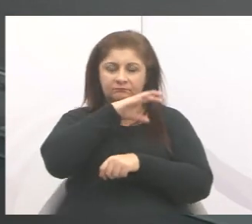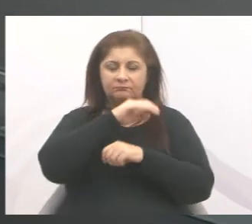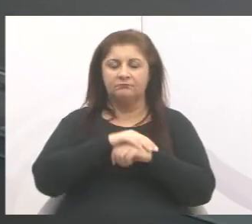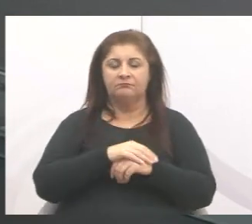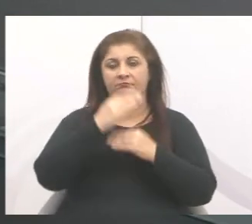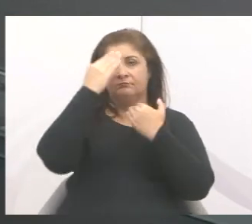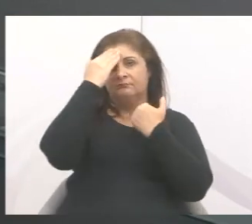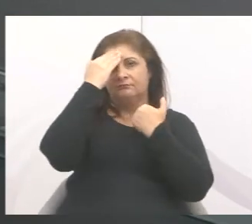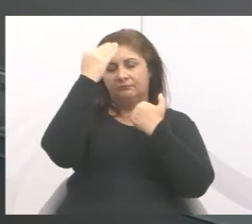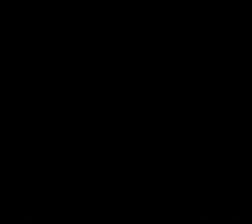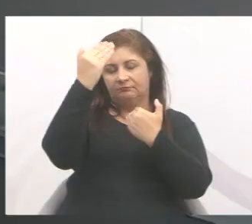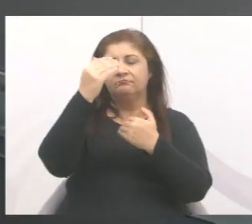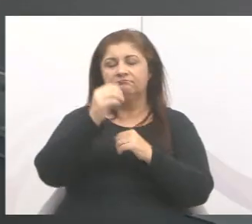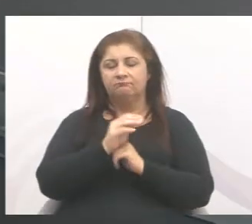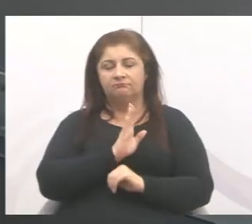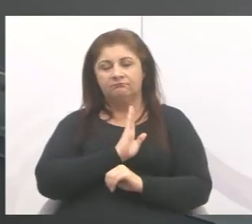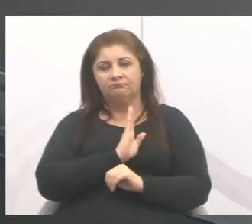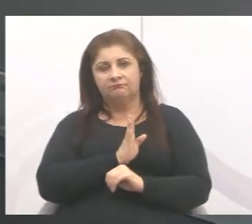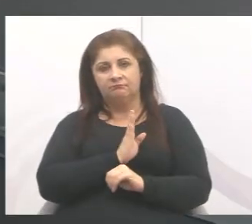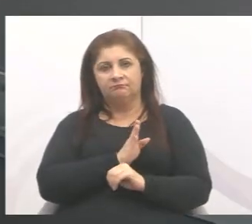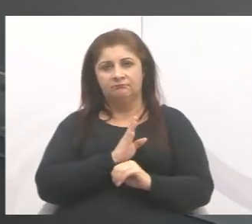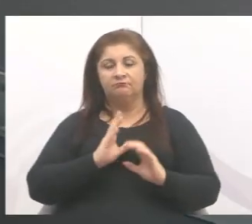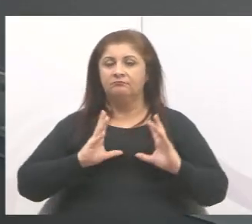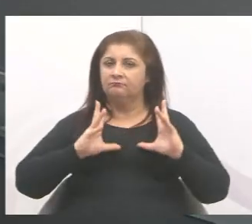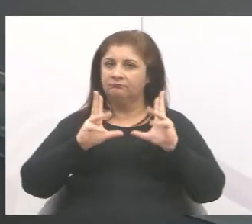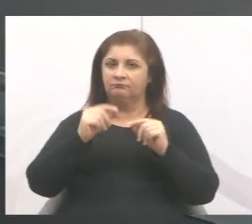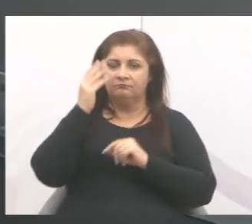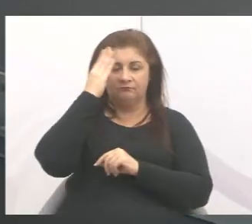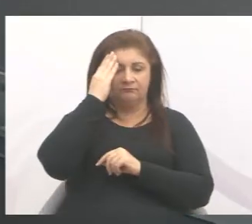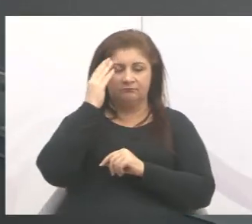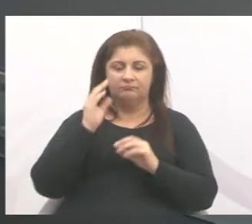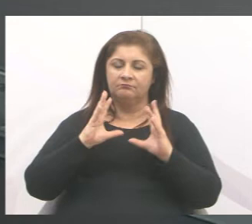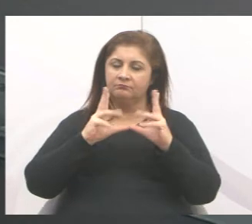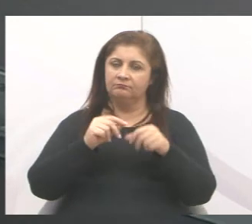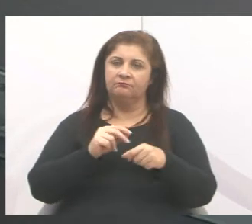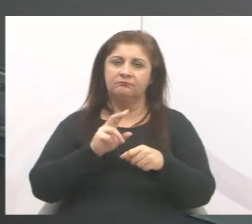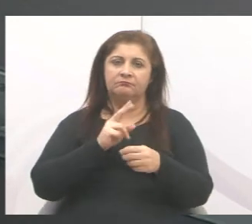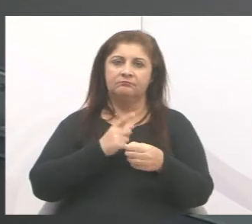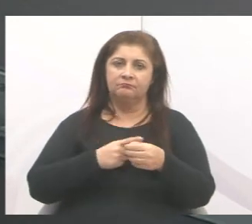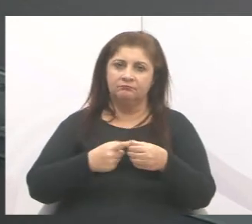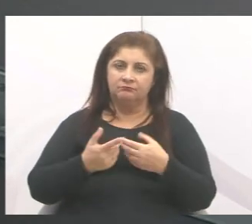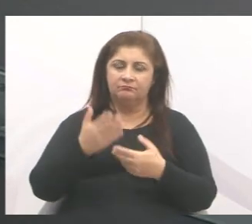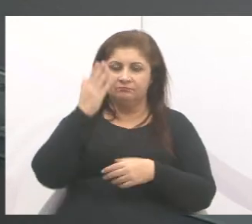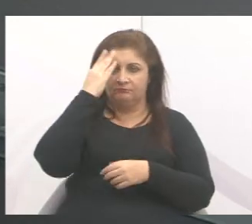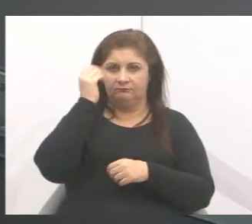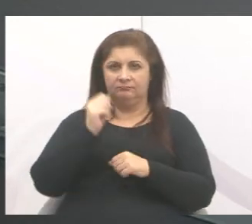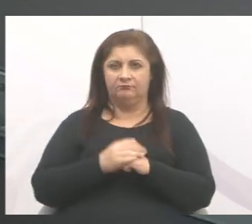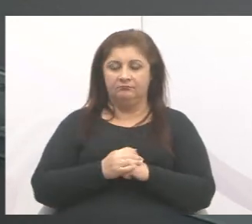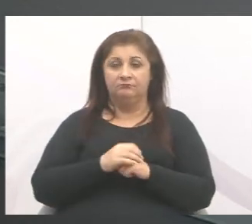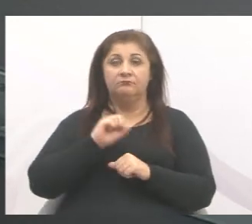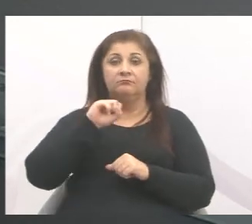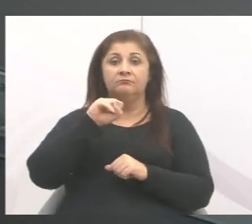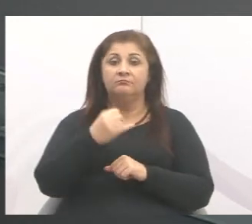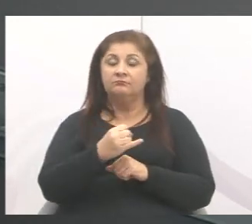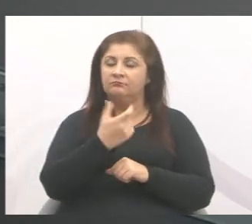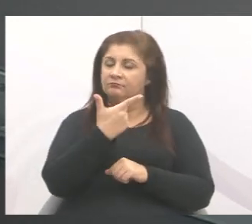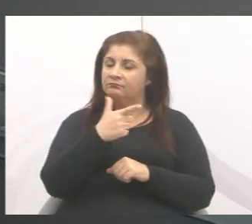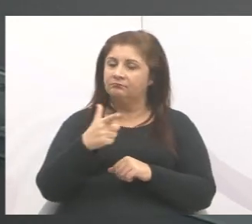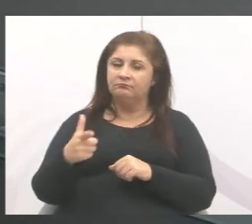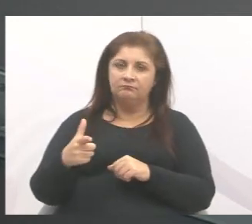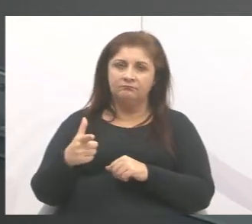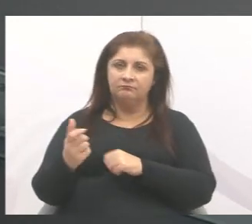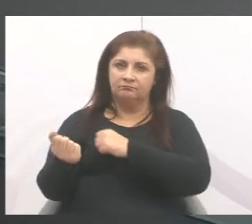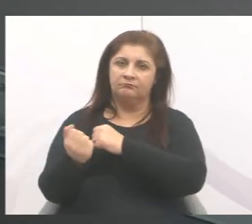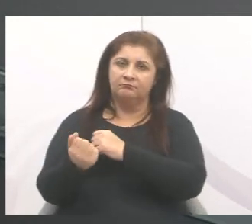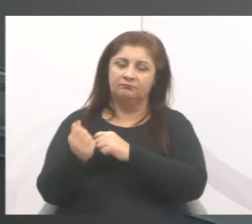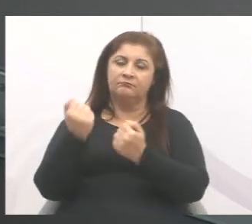muito obrigada de coração, porque todos nós sabemos, todo município sabe, todo protetor sabe. Se não há o apoio do